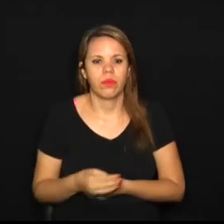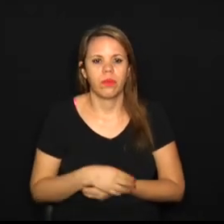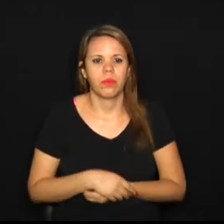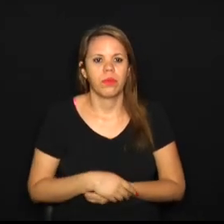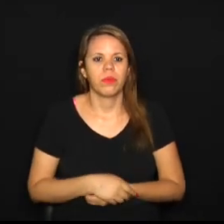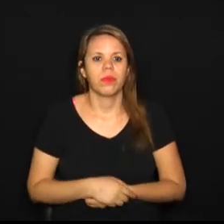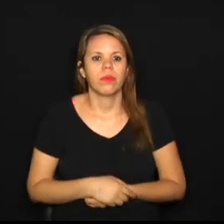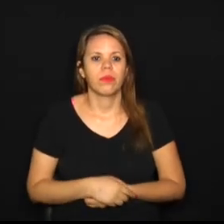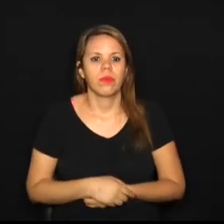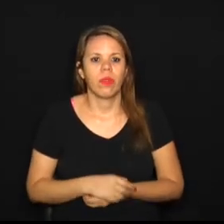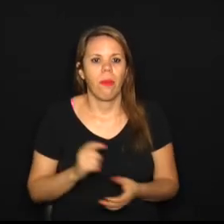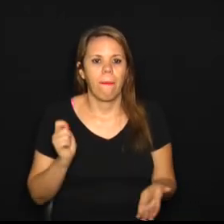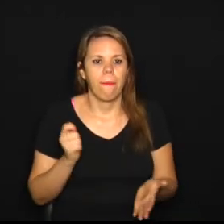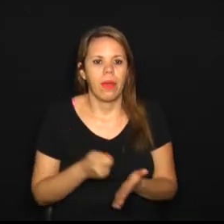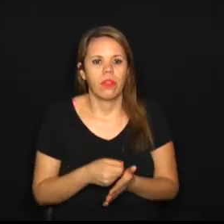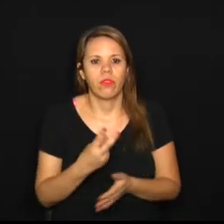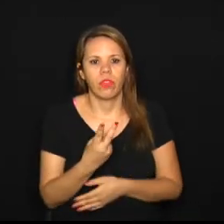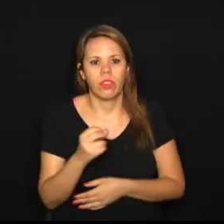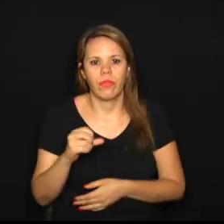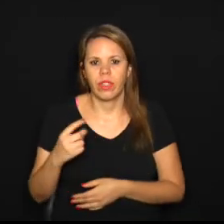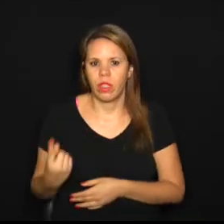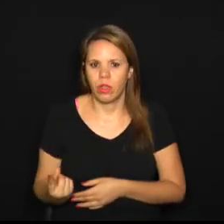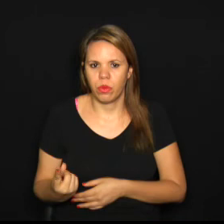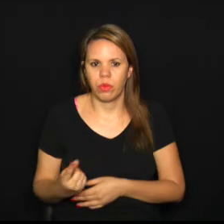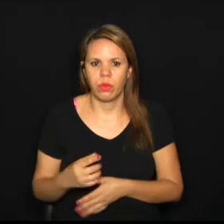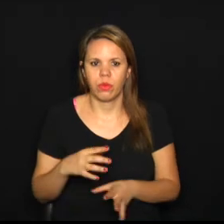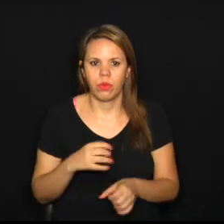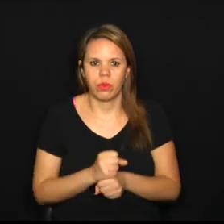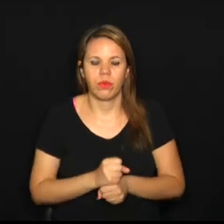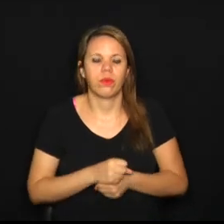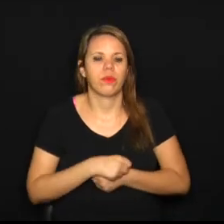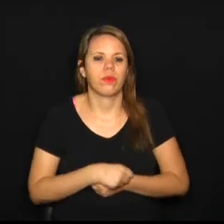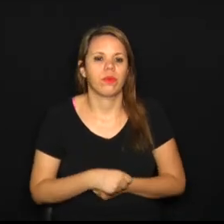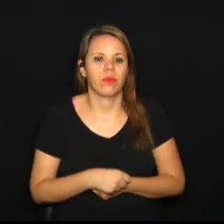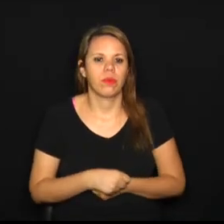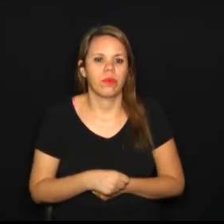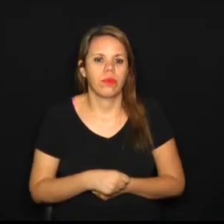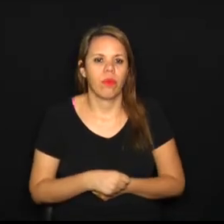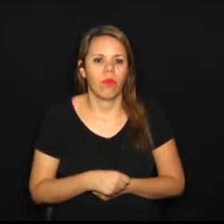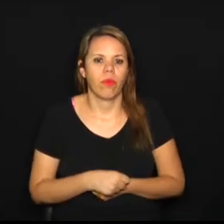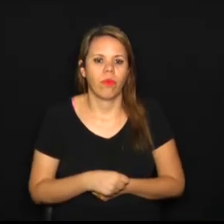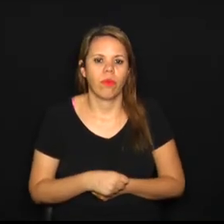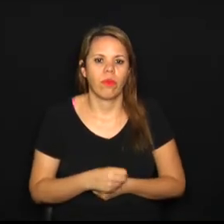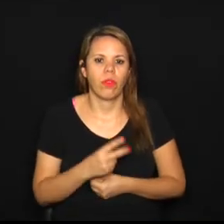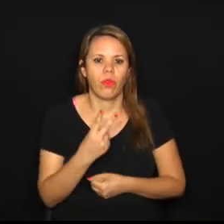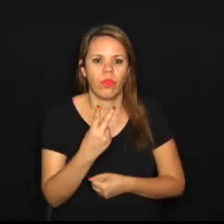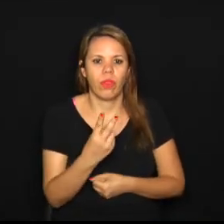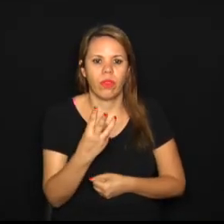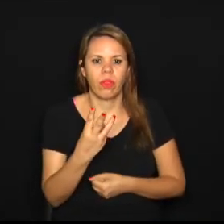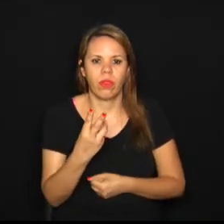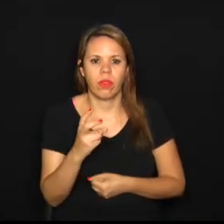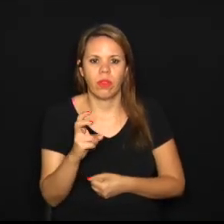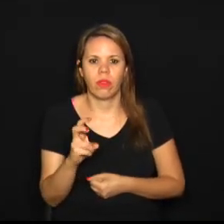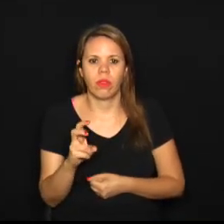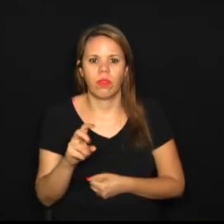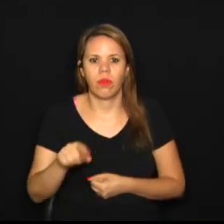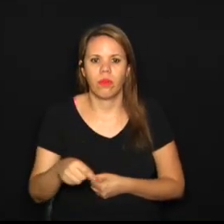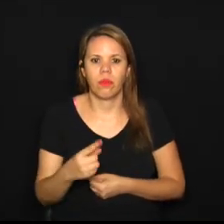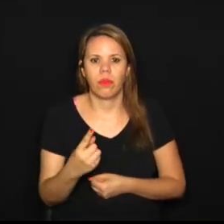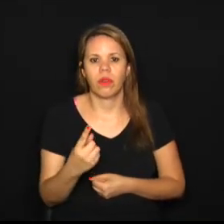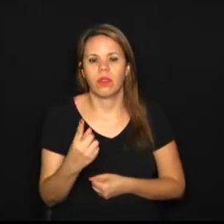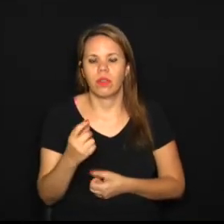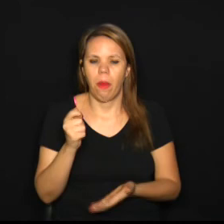385.920.000, empenhou 291.600.000. Desse total foram liquidados 235 milhões e pagos